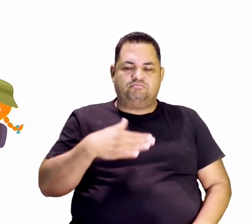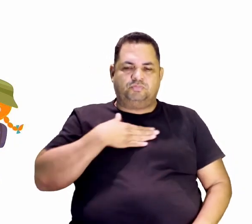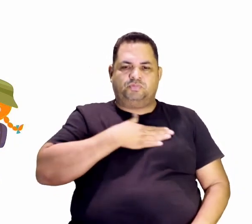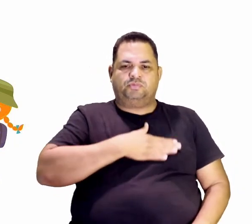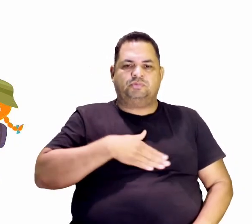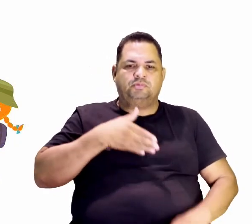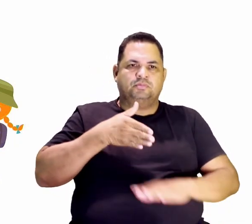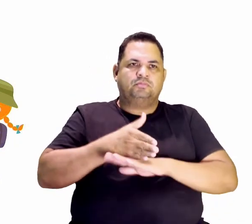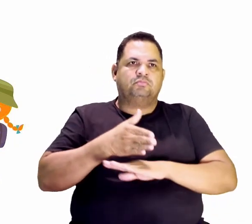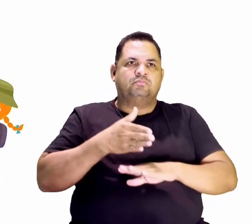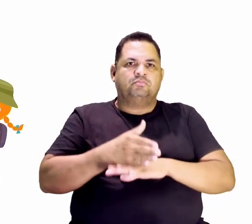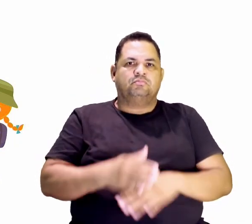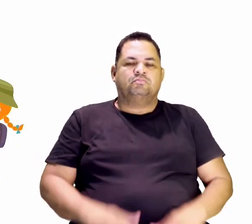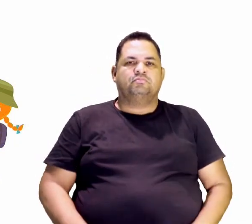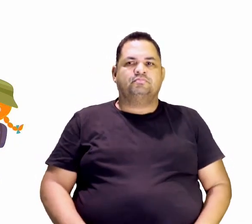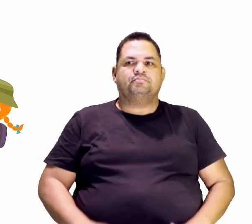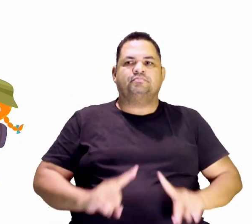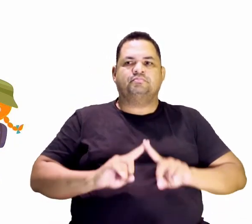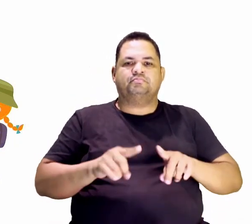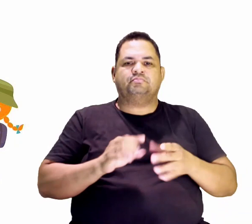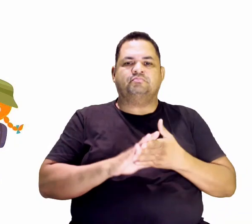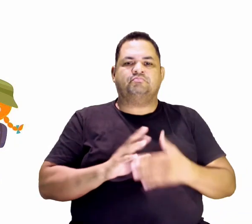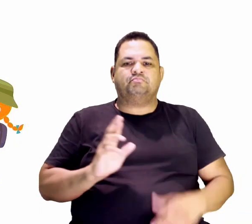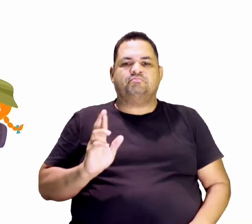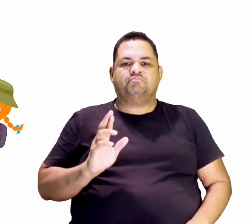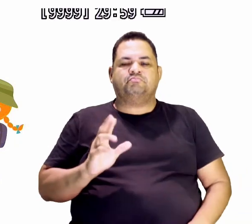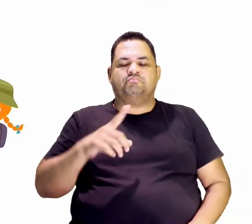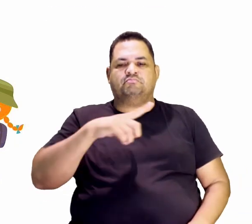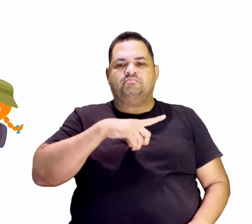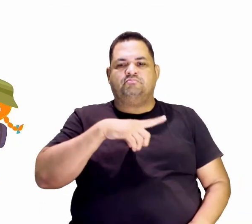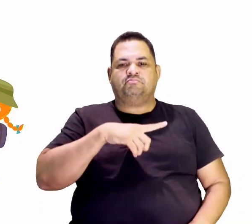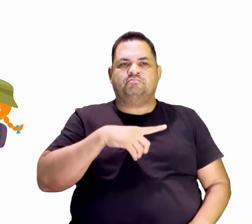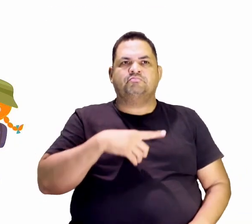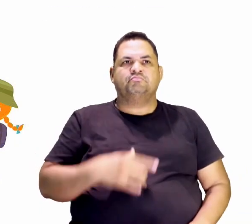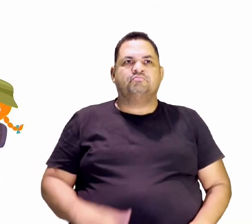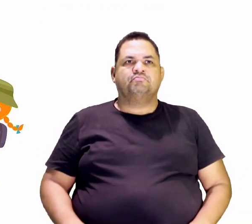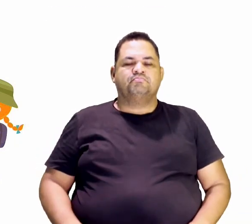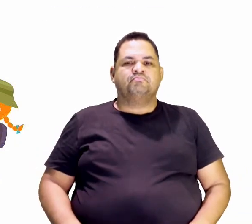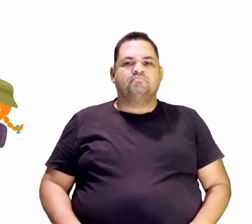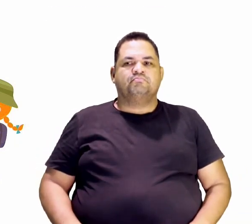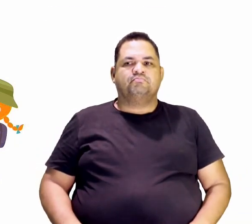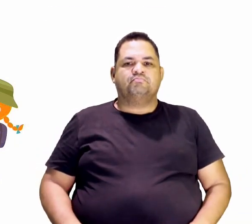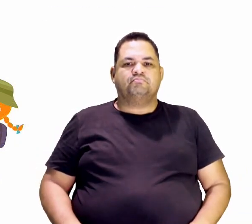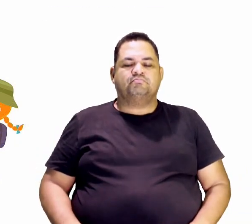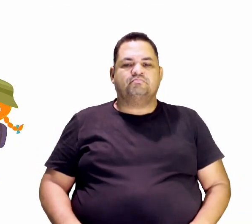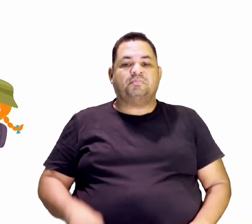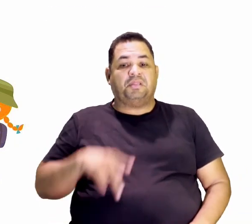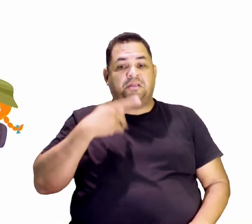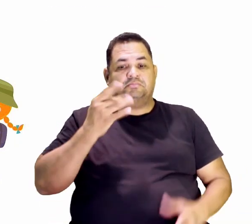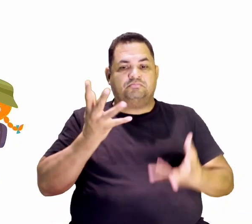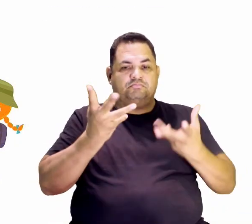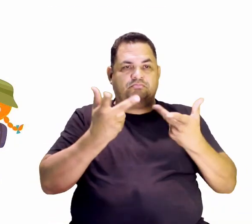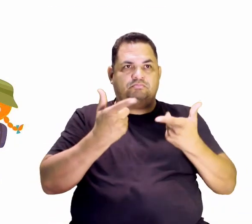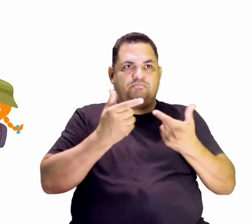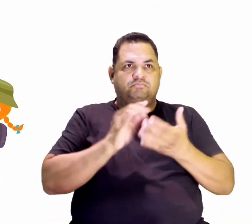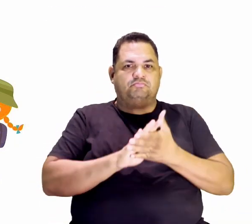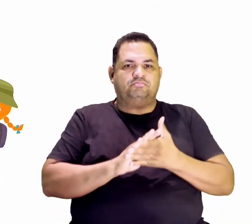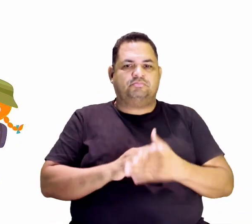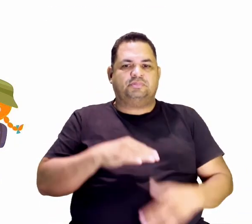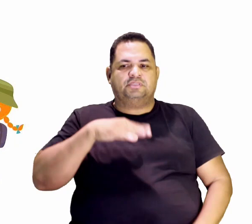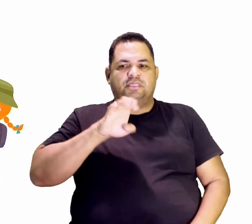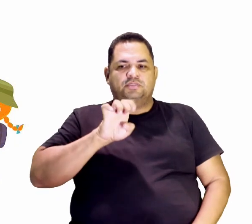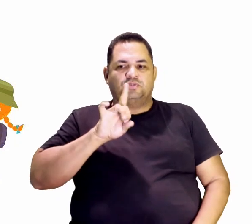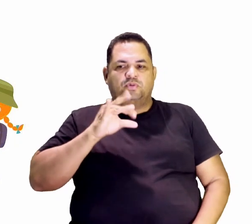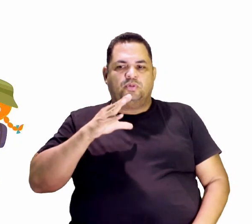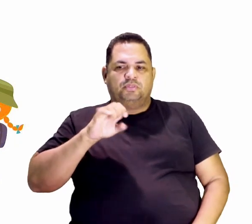tive oportunidade, né? Mas quem teve, olha, fala coisas maravilhosas aí de ter sido escoteiro. E aí